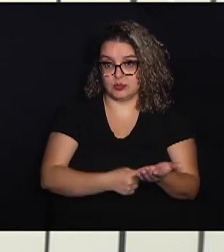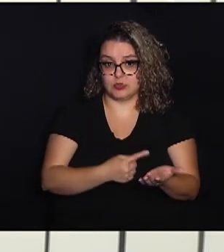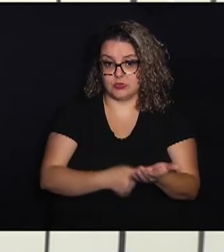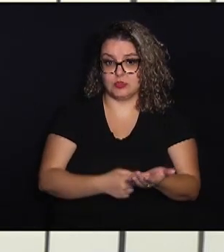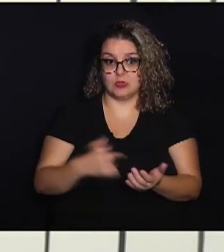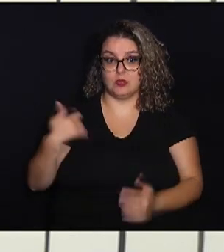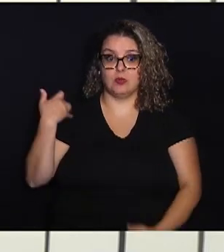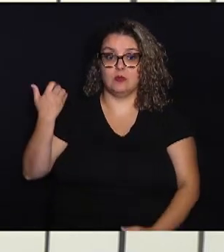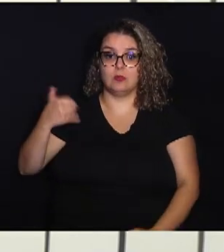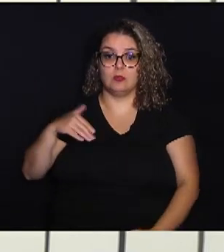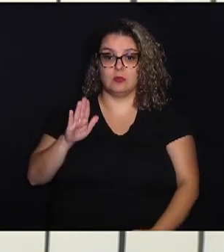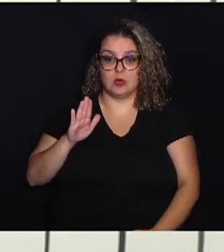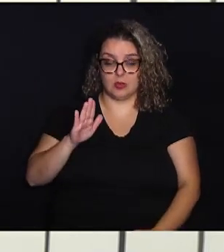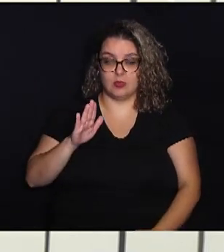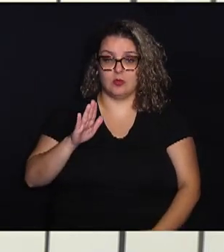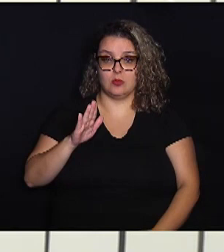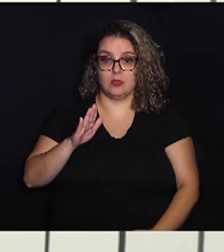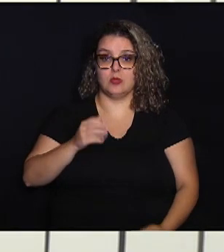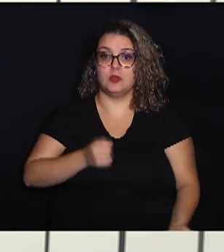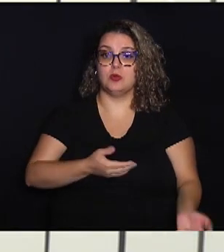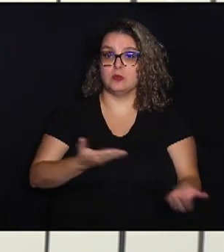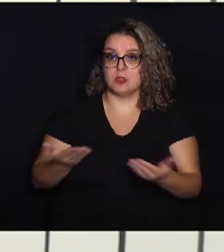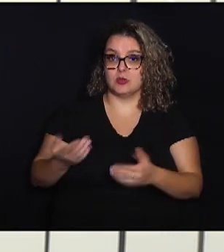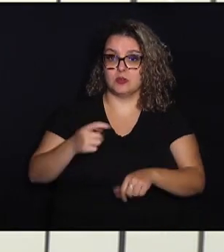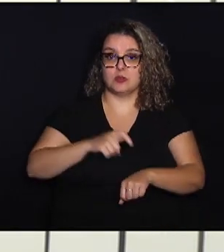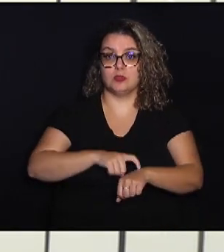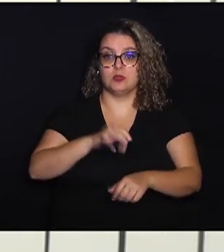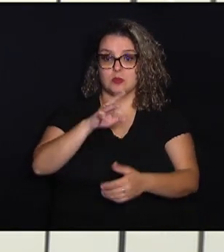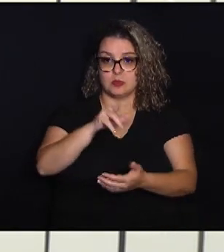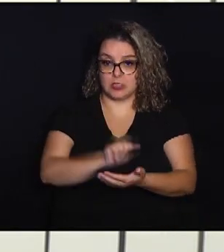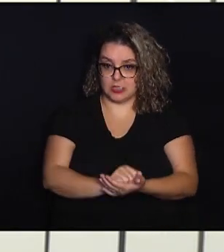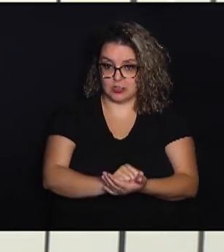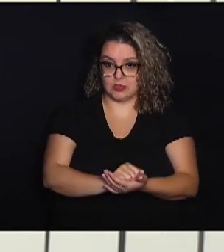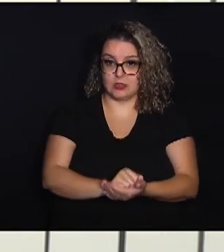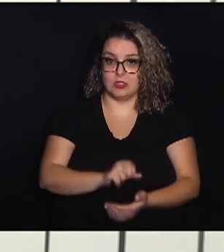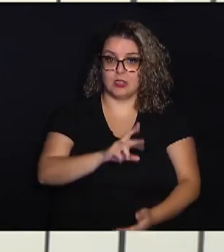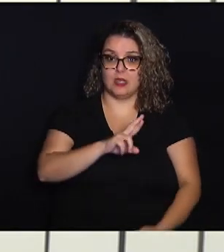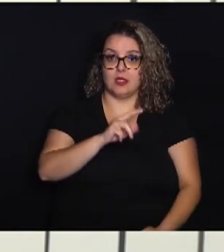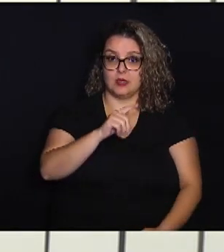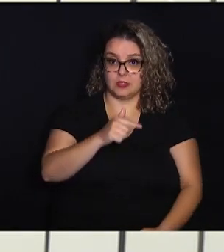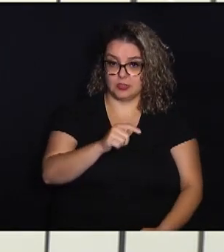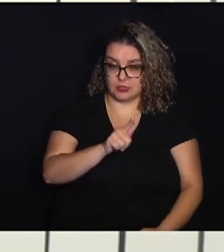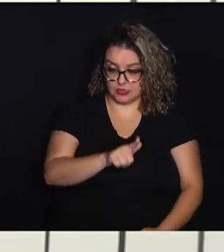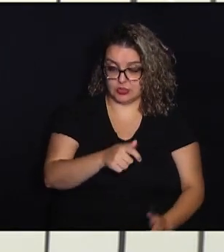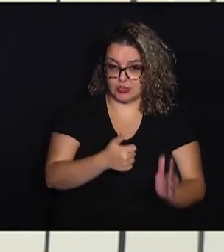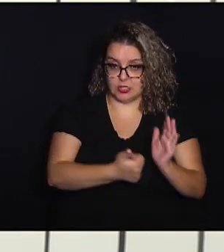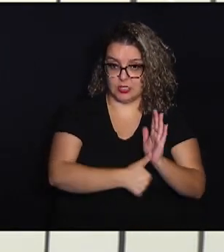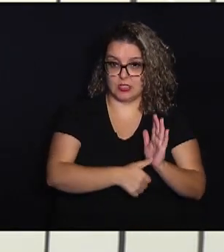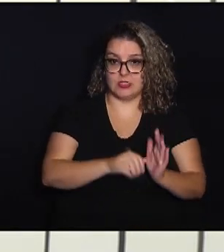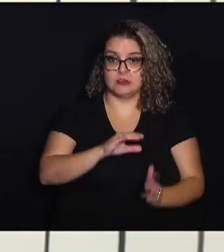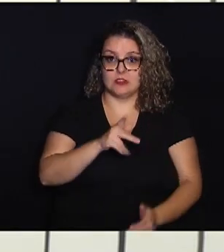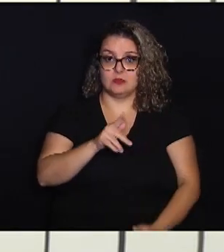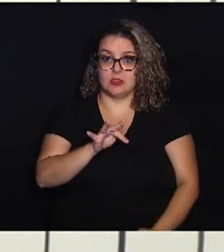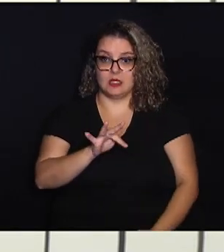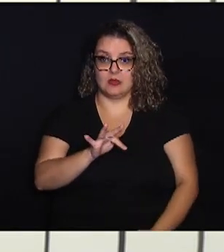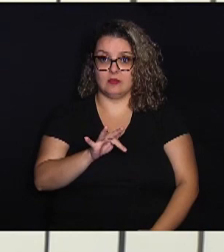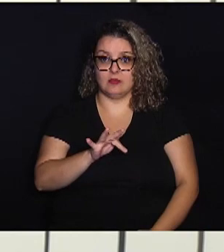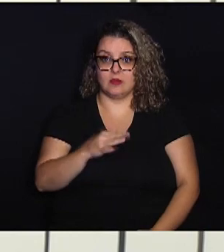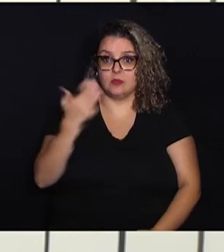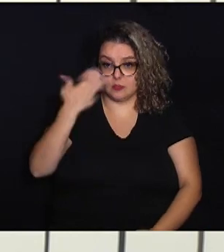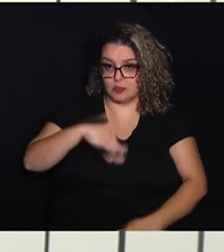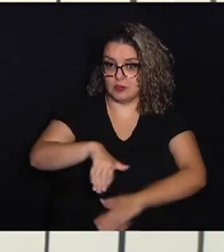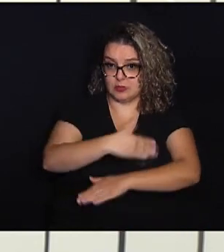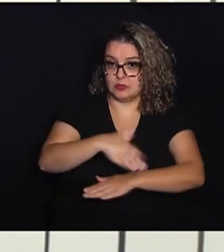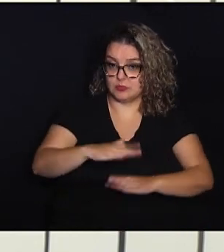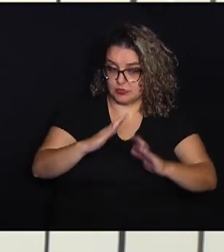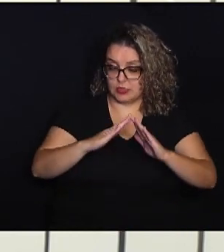maior de 18 anos e apresentar na hora do cadastramento RG, CPF e comprovante de endereço.